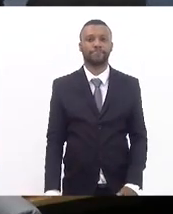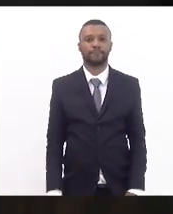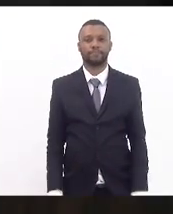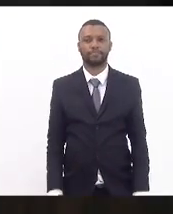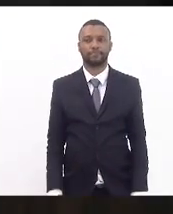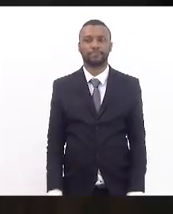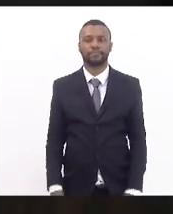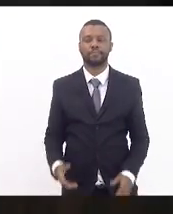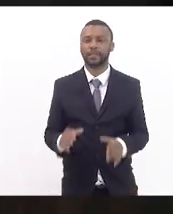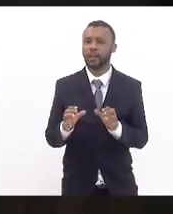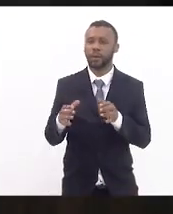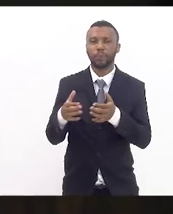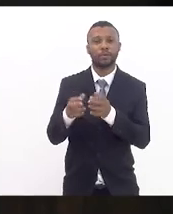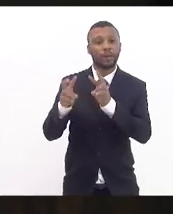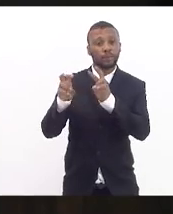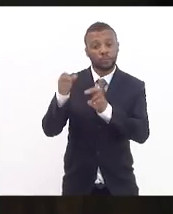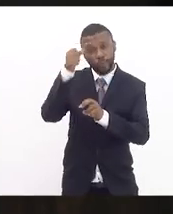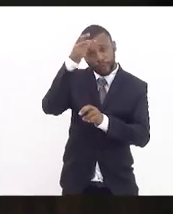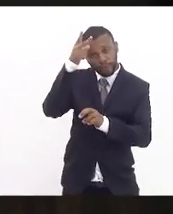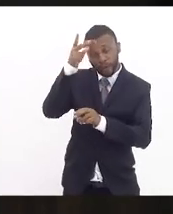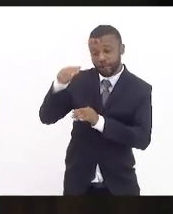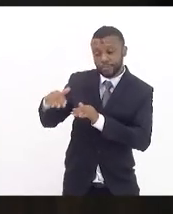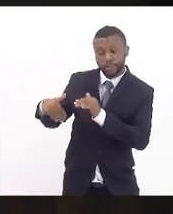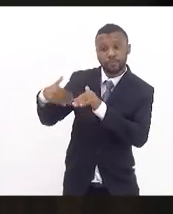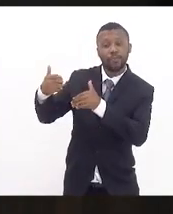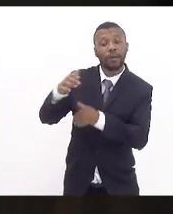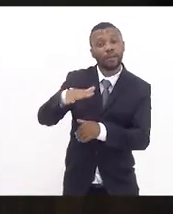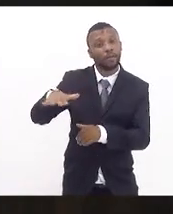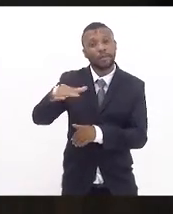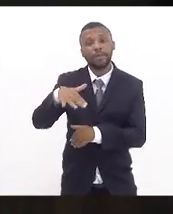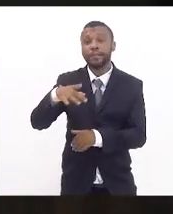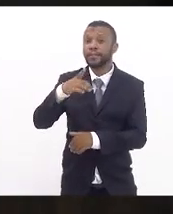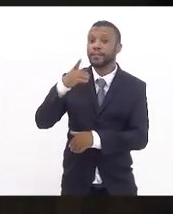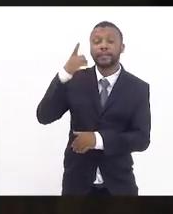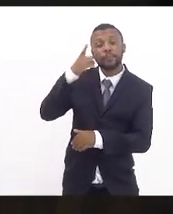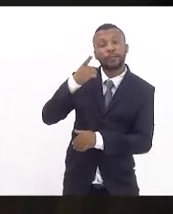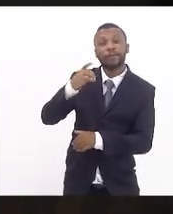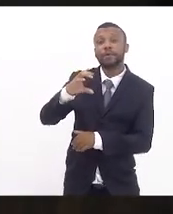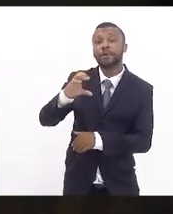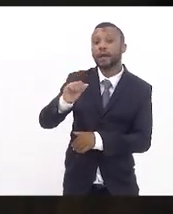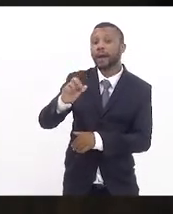Pela Comissão de Assuntos Municipais e Desenvolvimento Regional, o deputado Carlos Macedo.